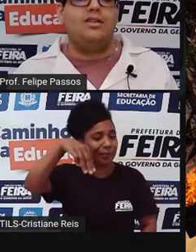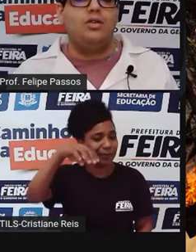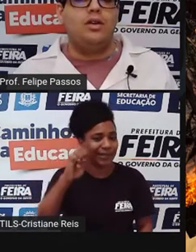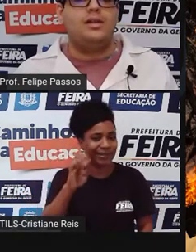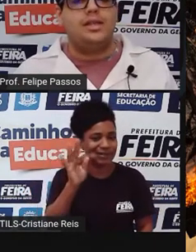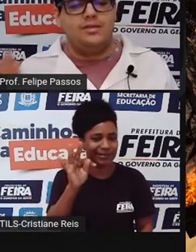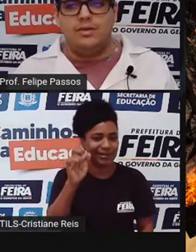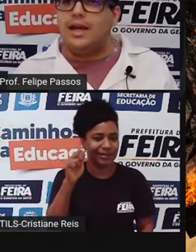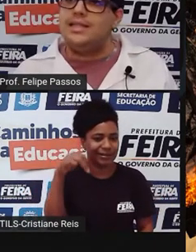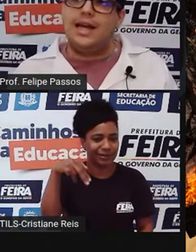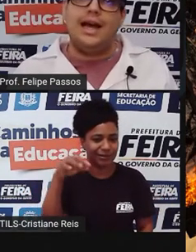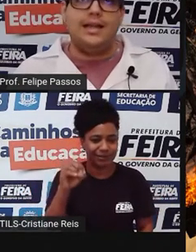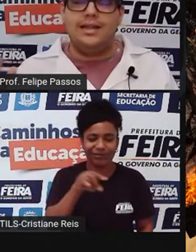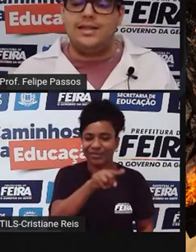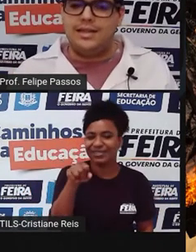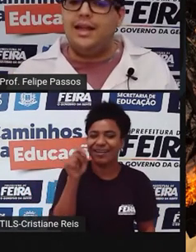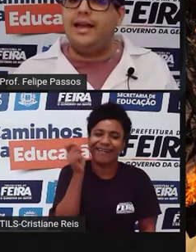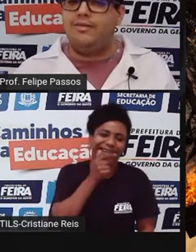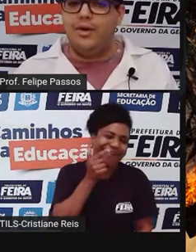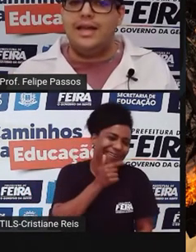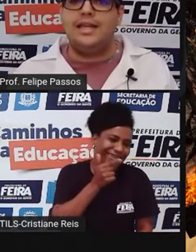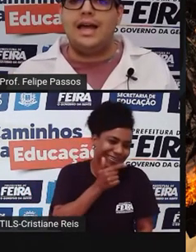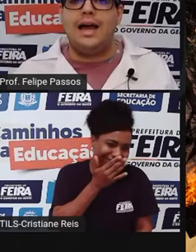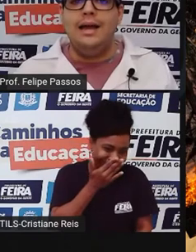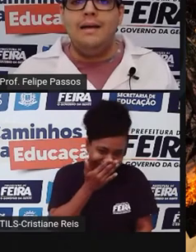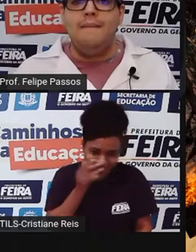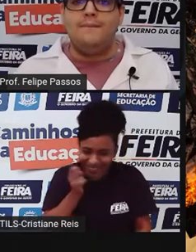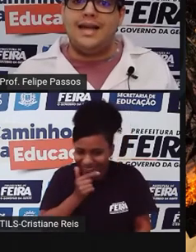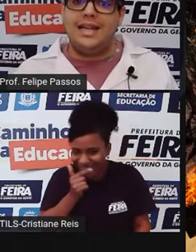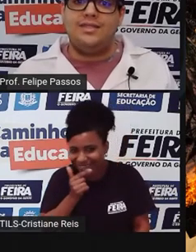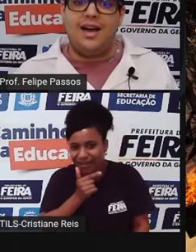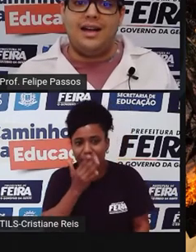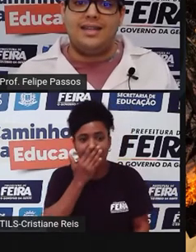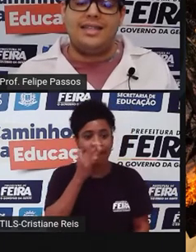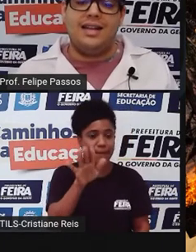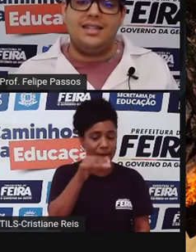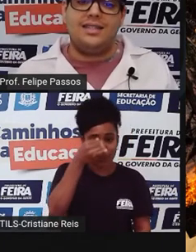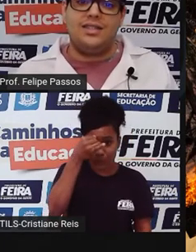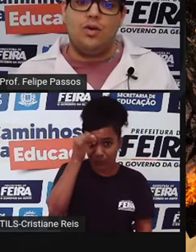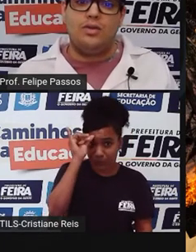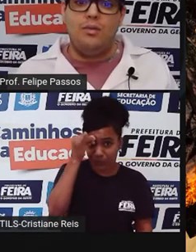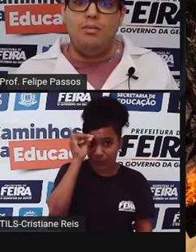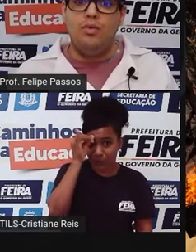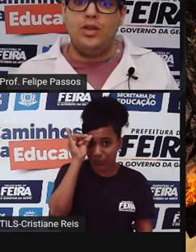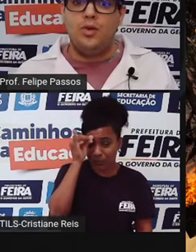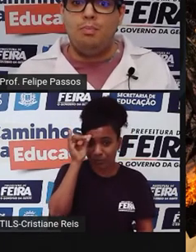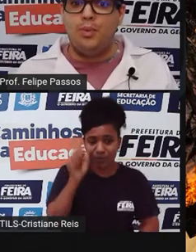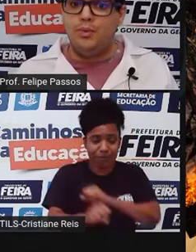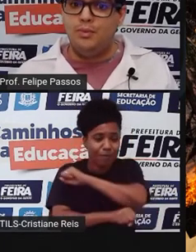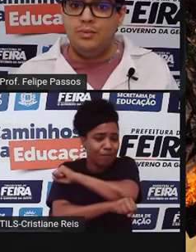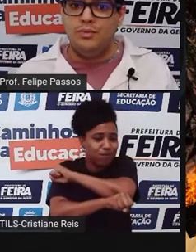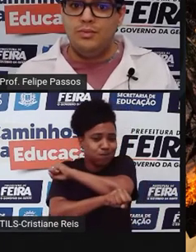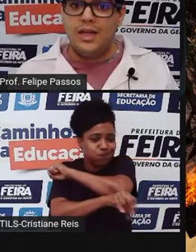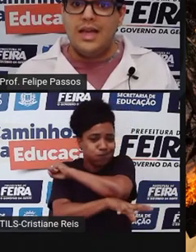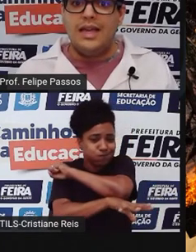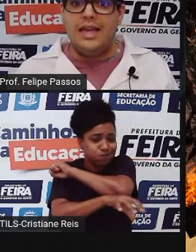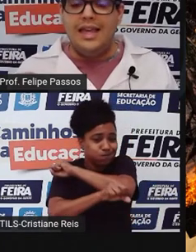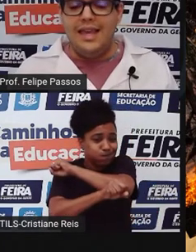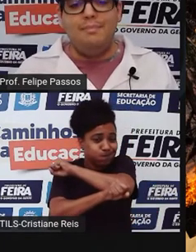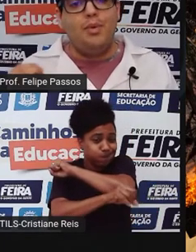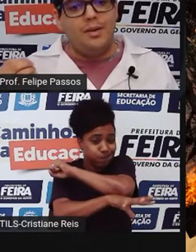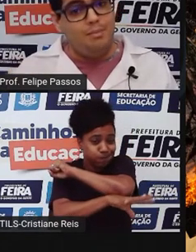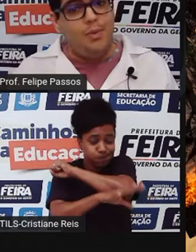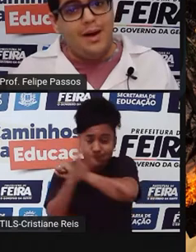falar aqui agora, vocês vão dar risada, vão resenhar, mas as vacas, elas soltam muito pum.